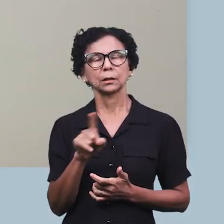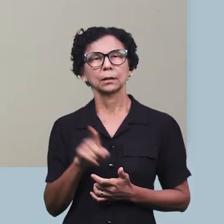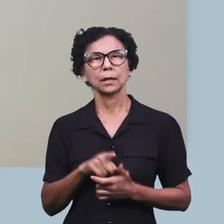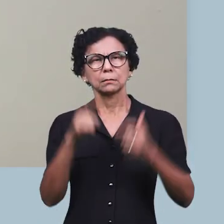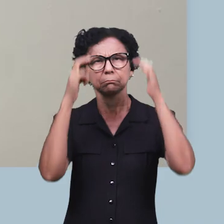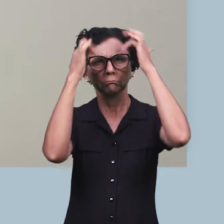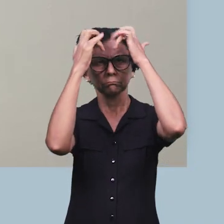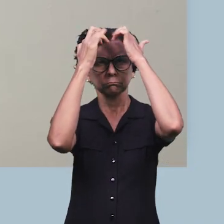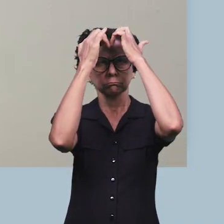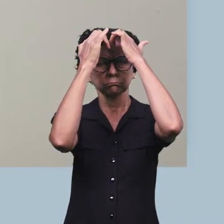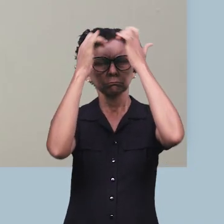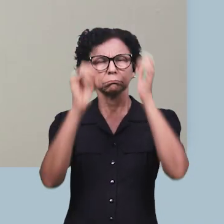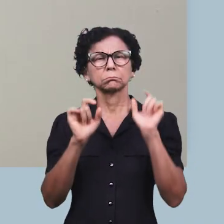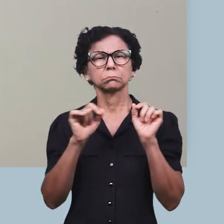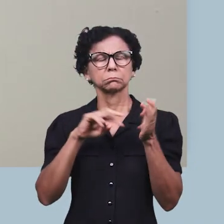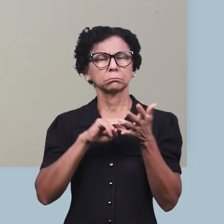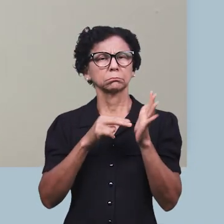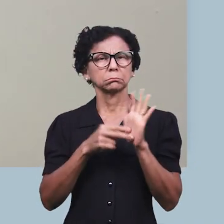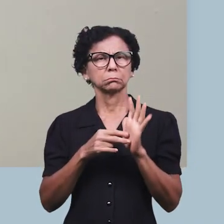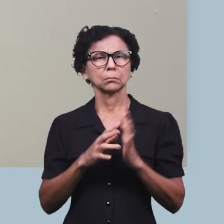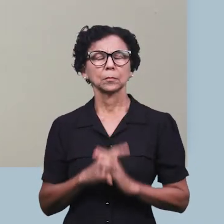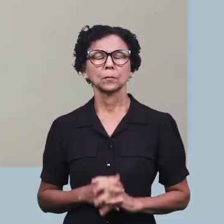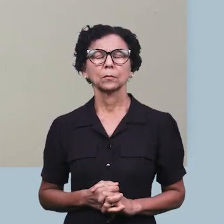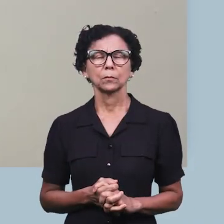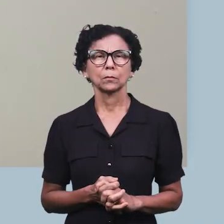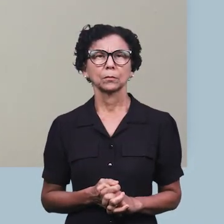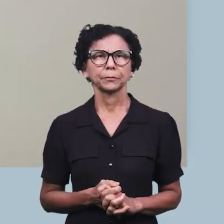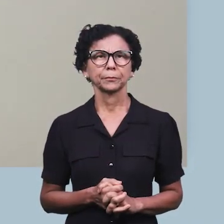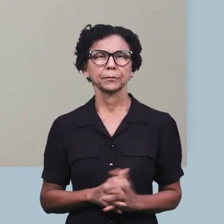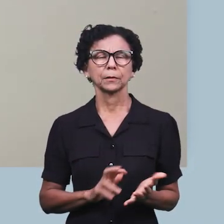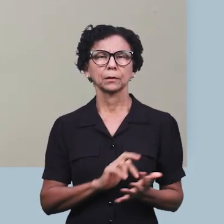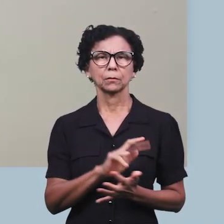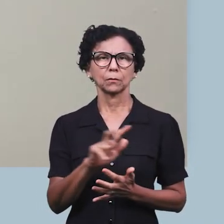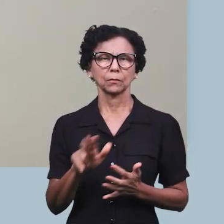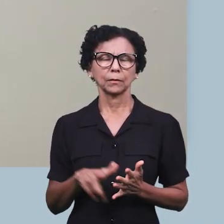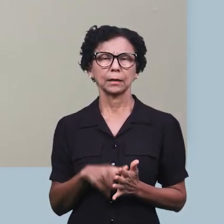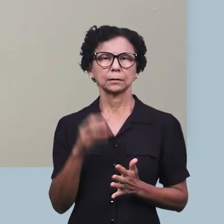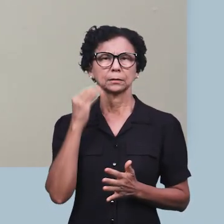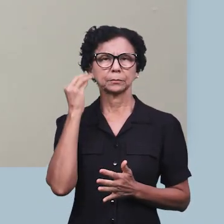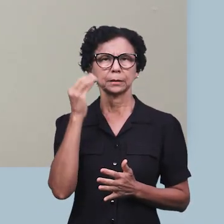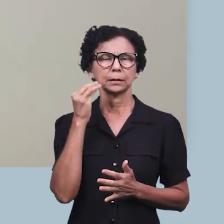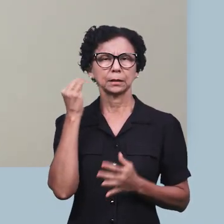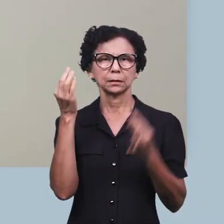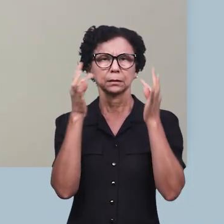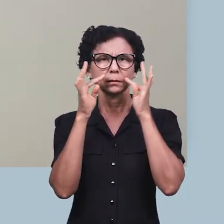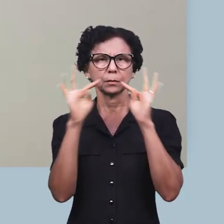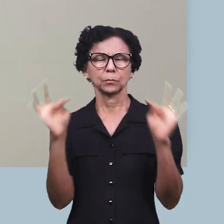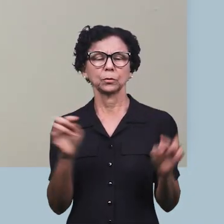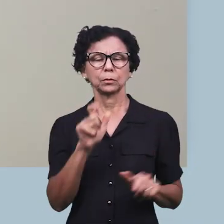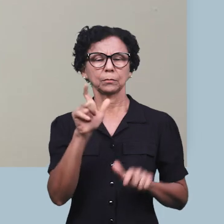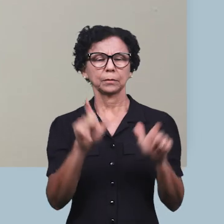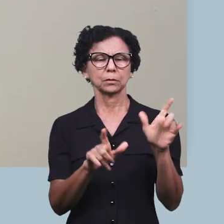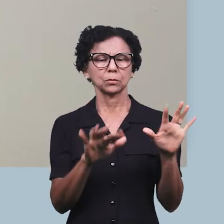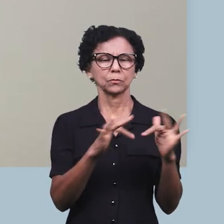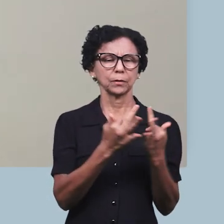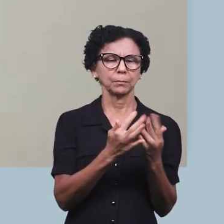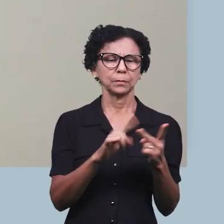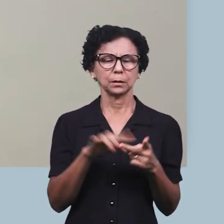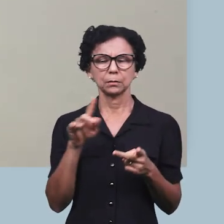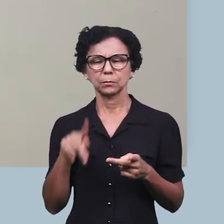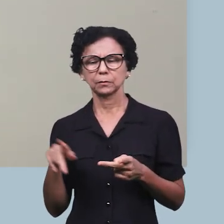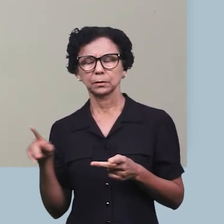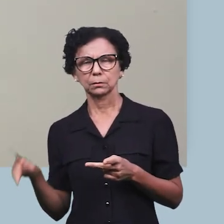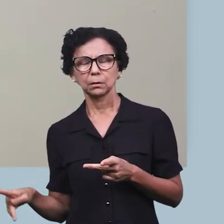rigidez cognitiva. O que é isso? Nós temos vários relatos de familiares, de